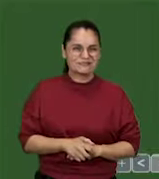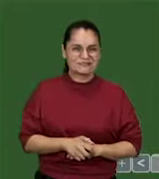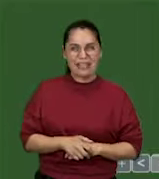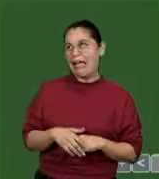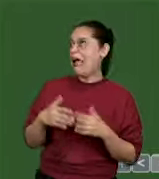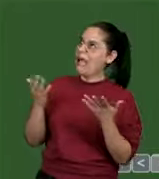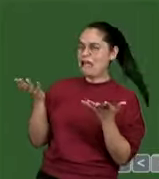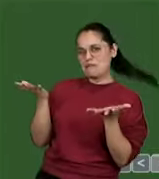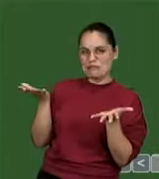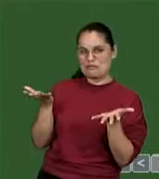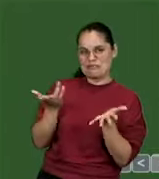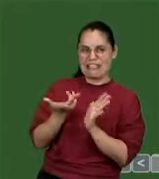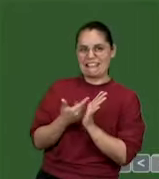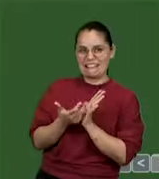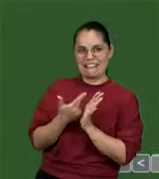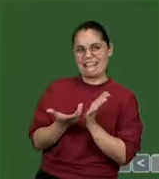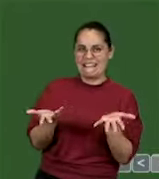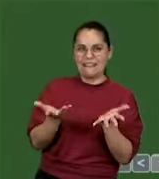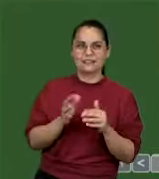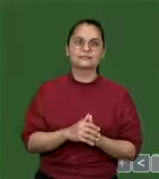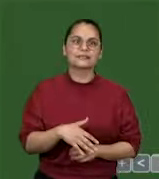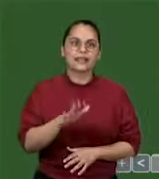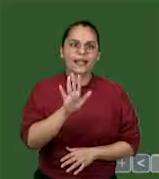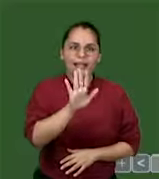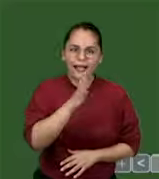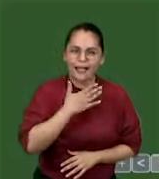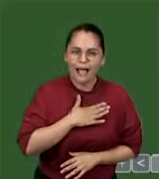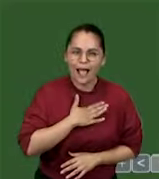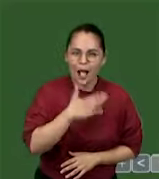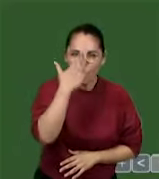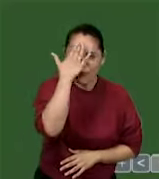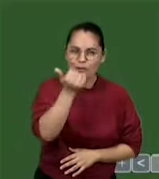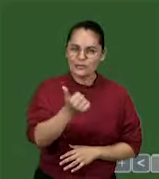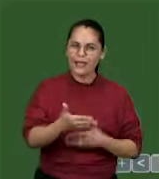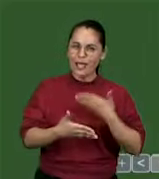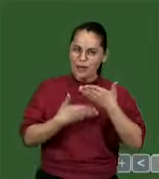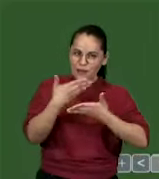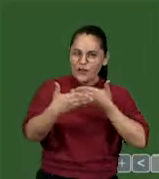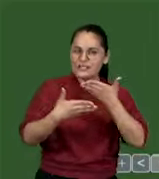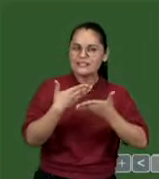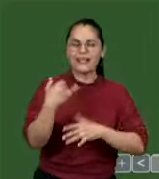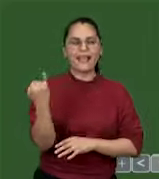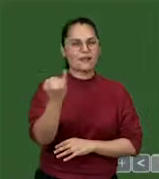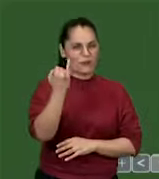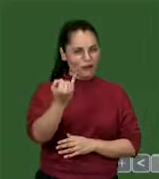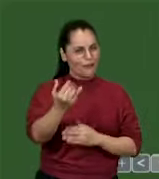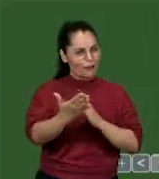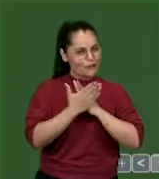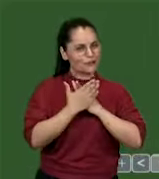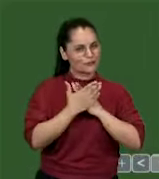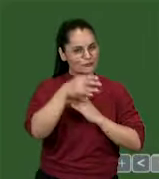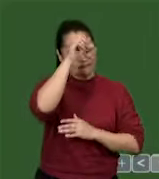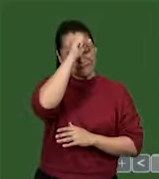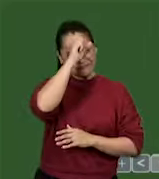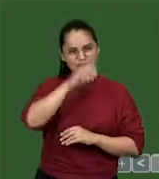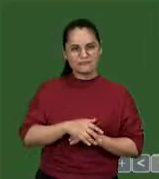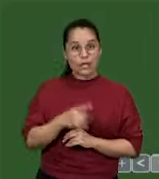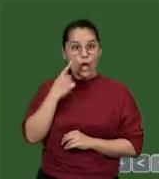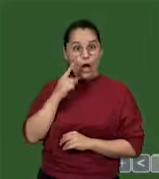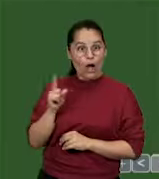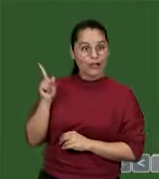mas eu não sei desenhar. Calma, eu sei. O processo ele é importante, vai nos ajudar nesse aprendizado. Olha o